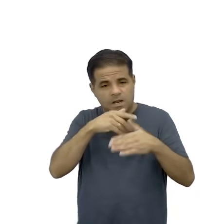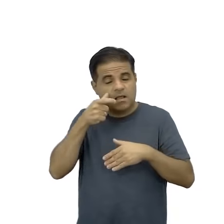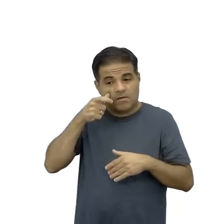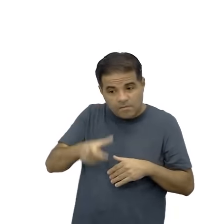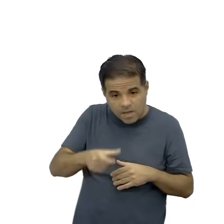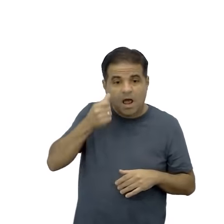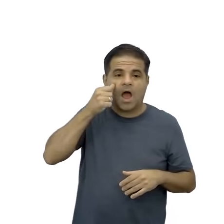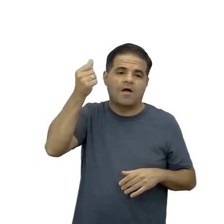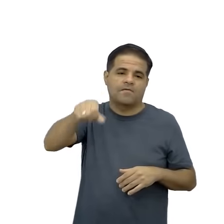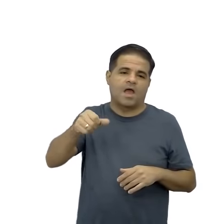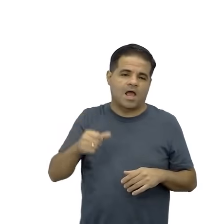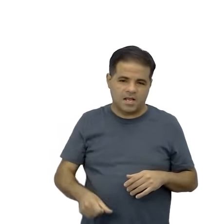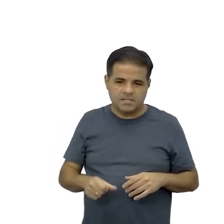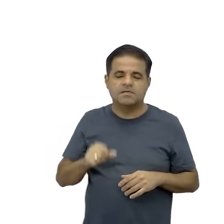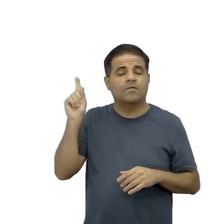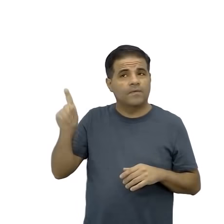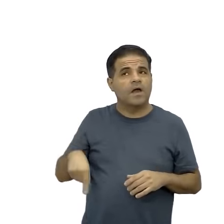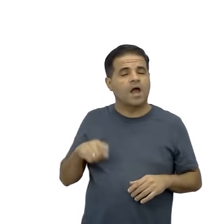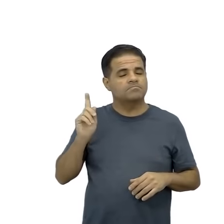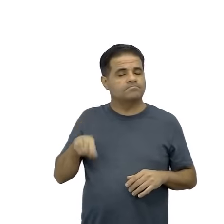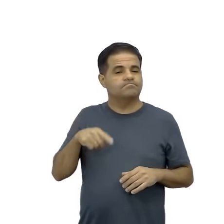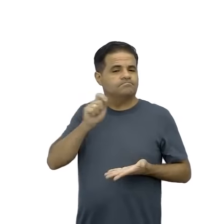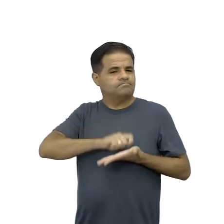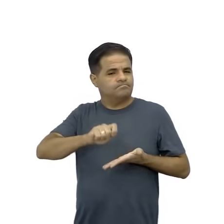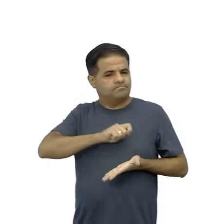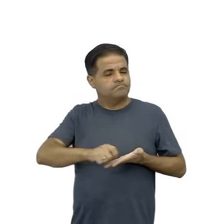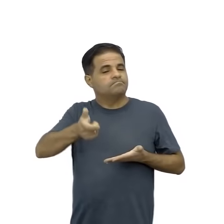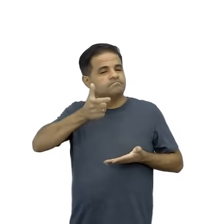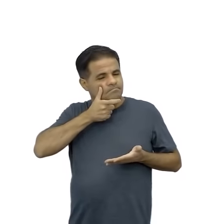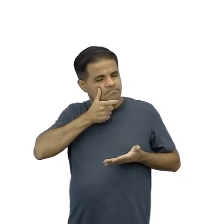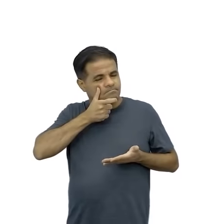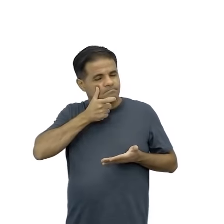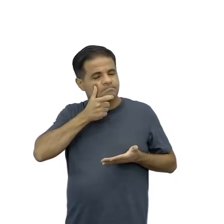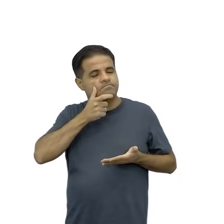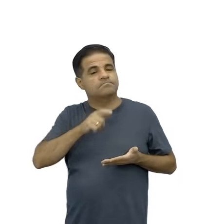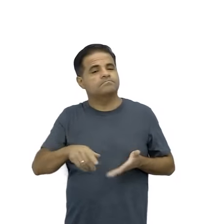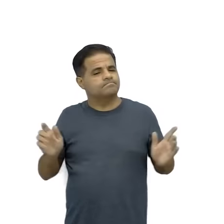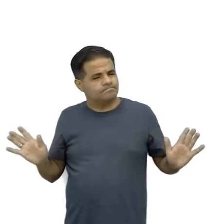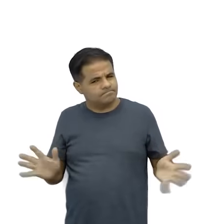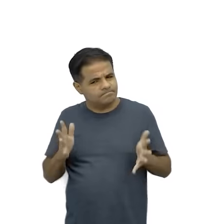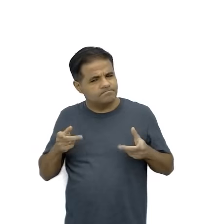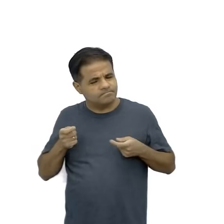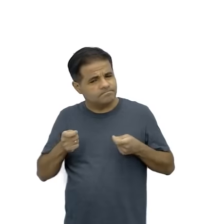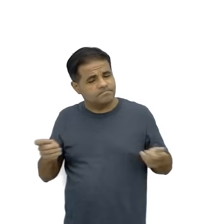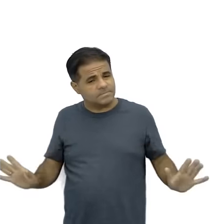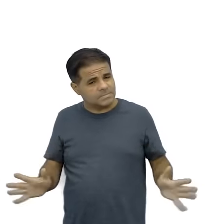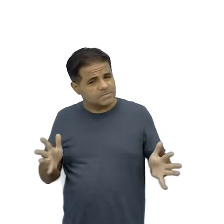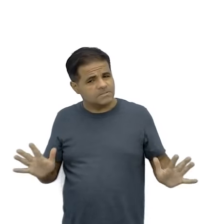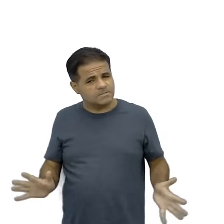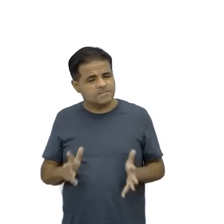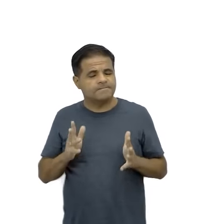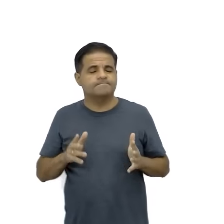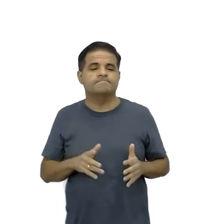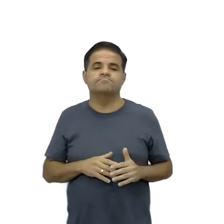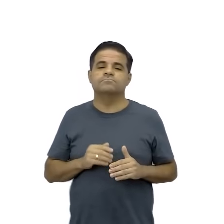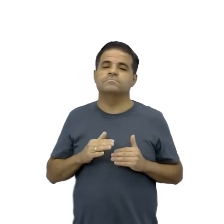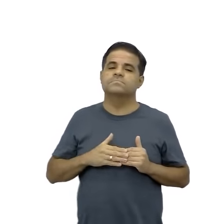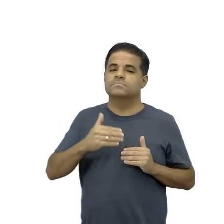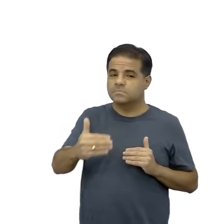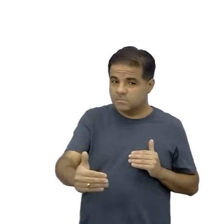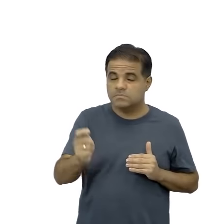avaliação também, né, é o momento em que ele faz as anotações, observa, instiga, incentiva, né, de certa